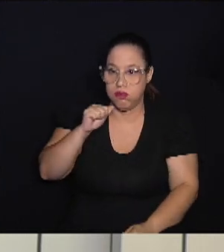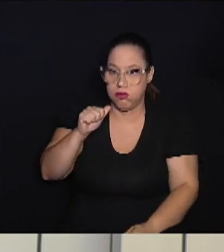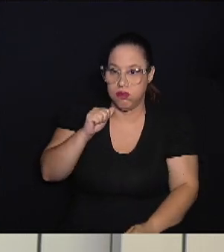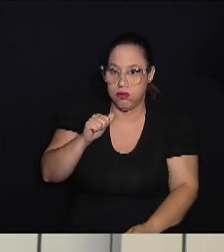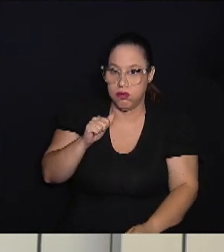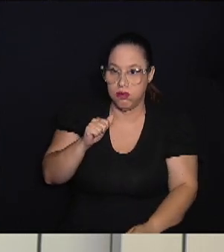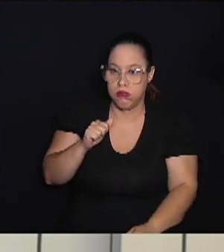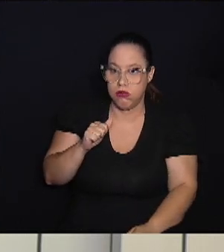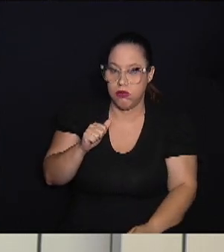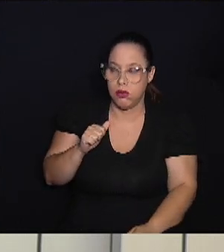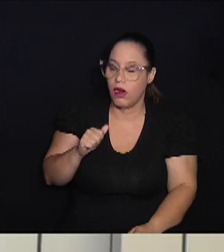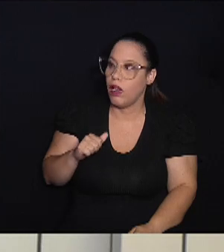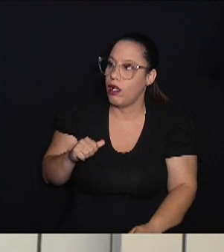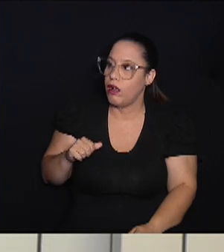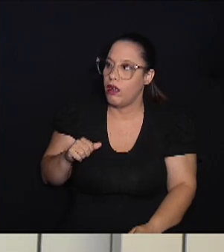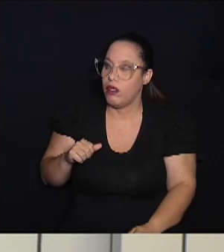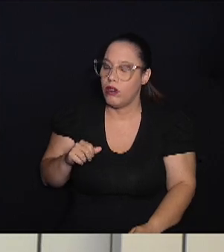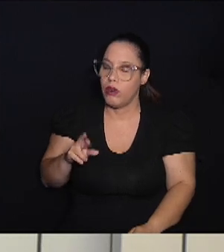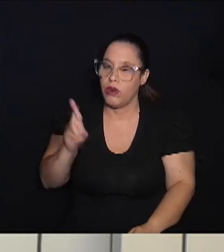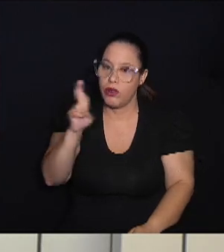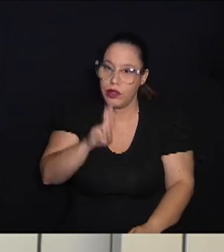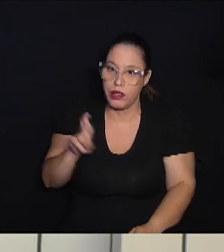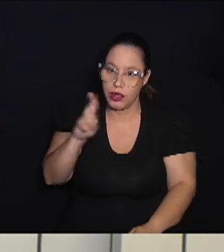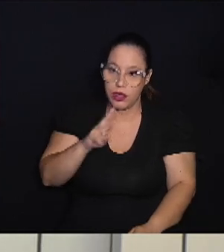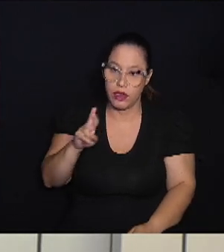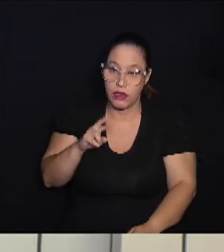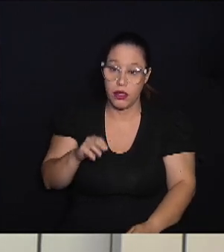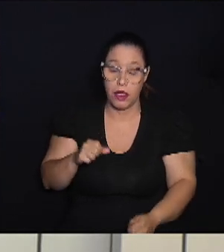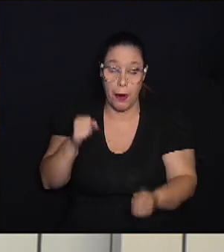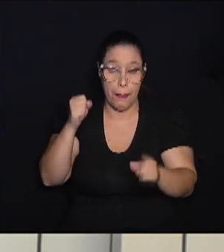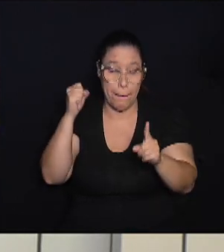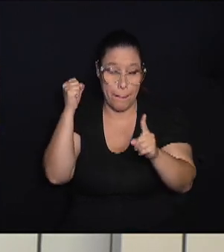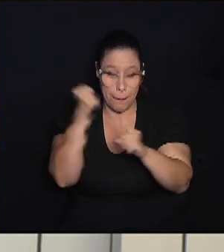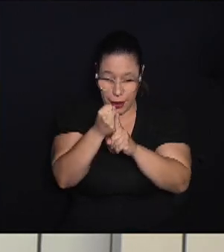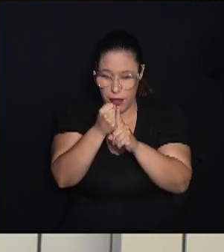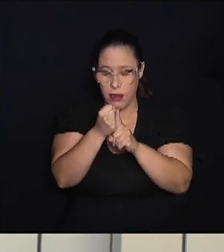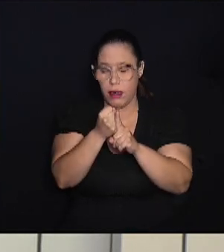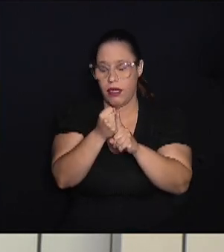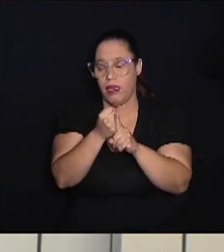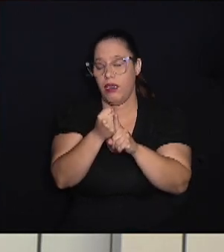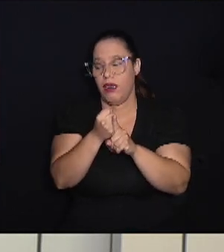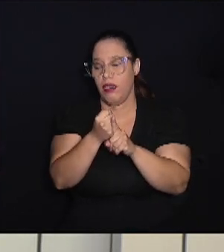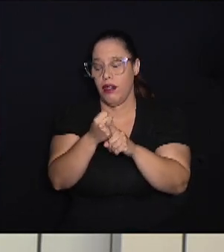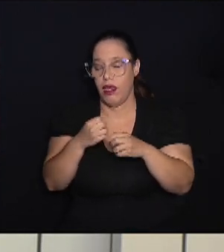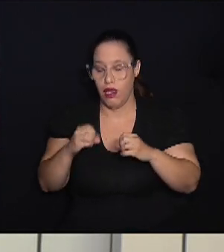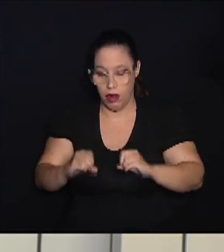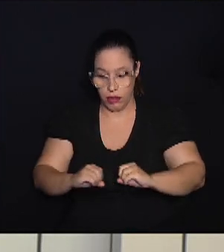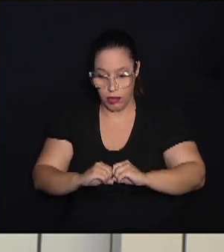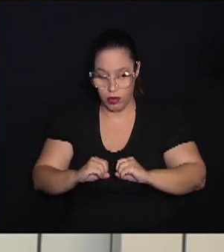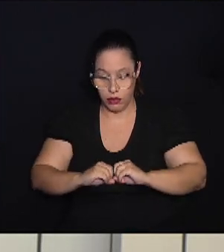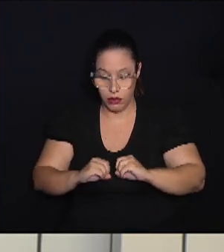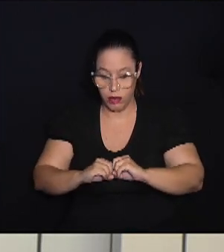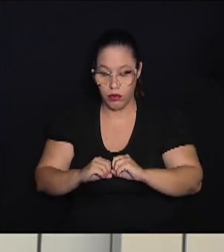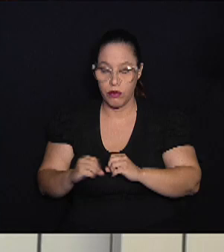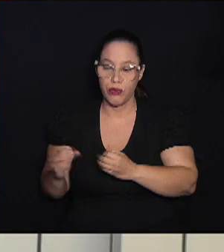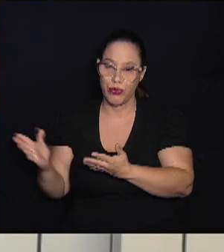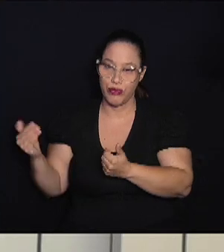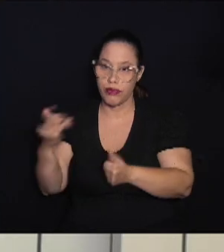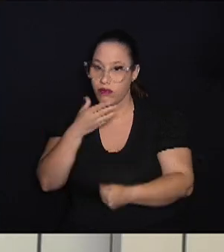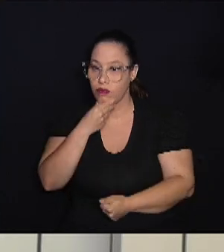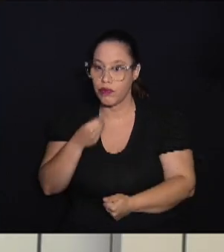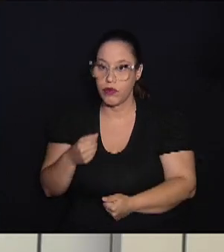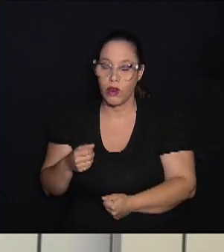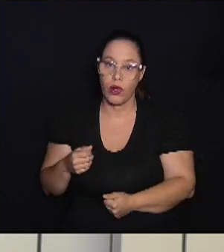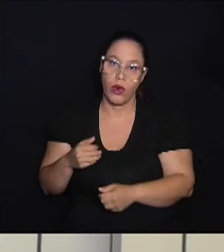função testicular de homens jovens. No quadro de hoje, uma nutricionista com experiência em tratamento para